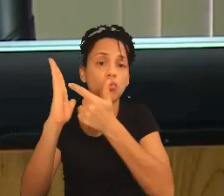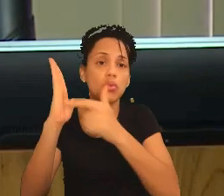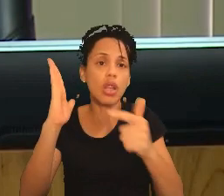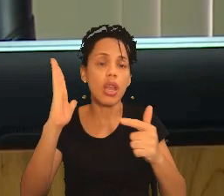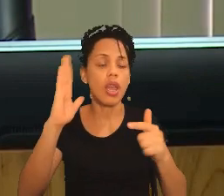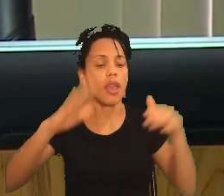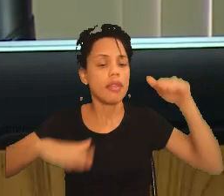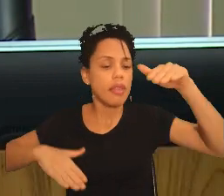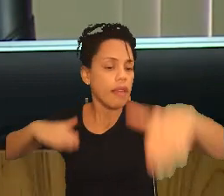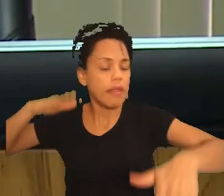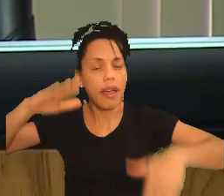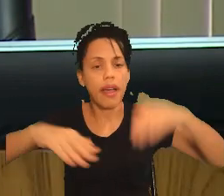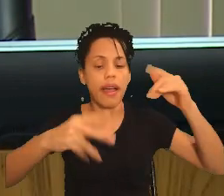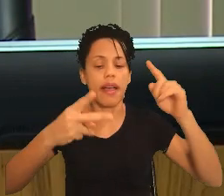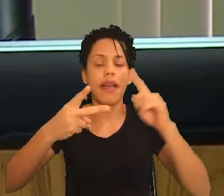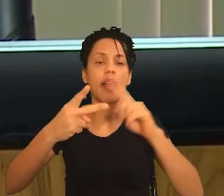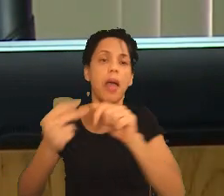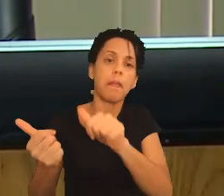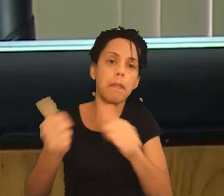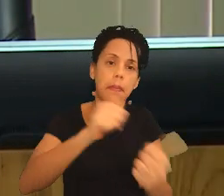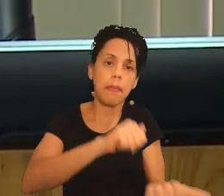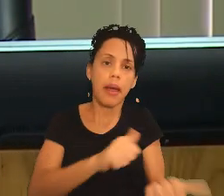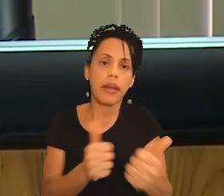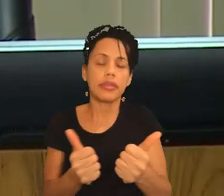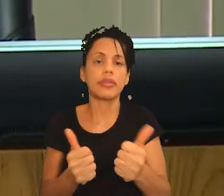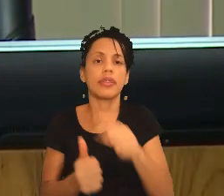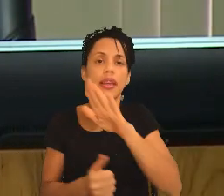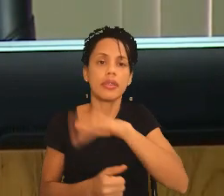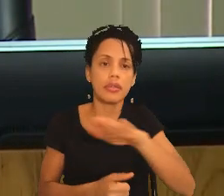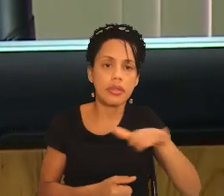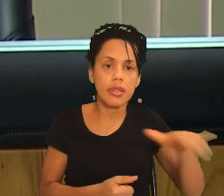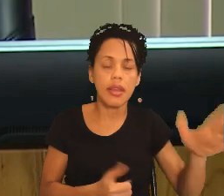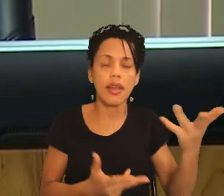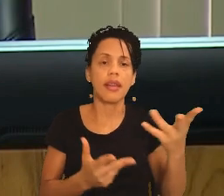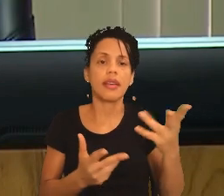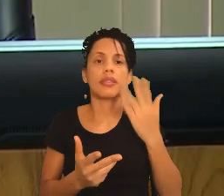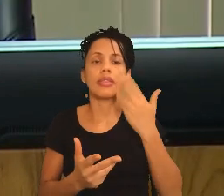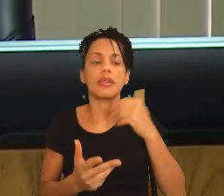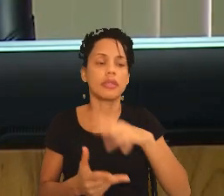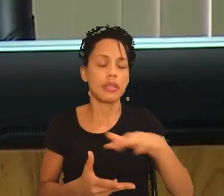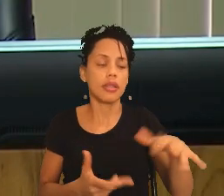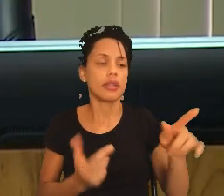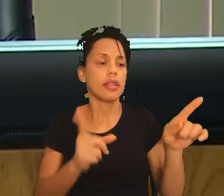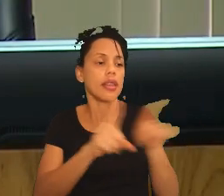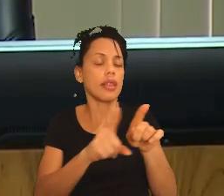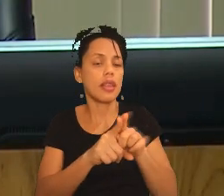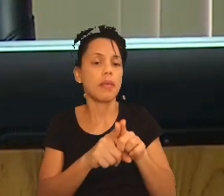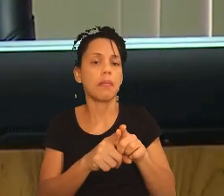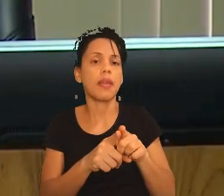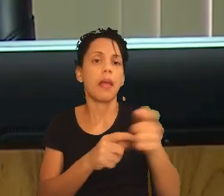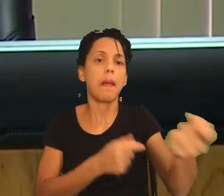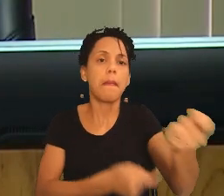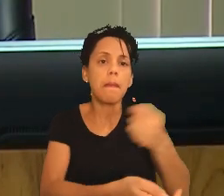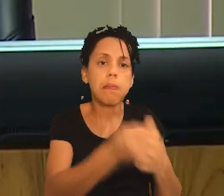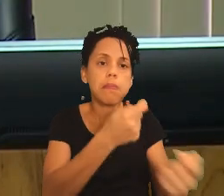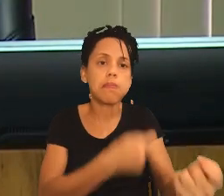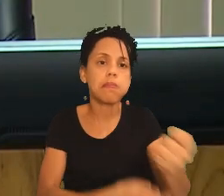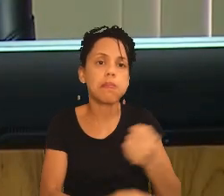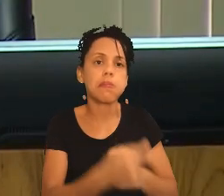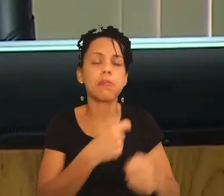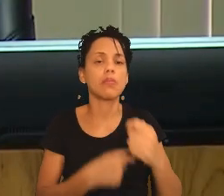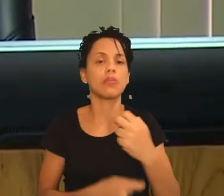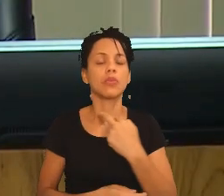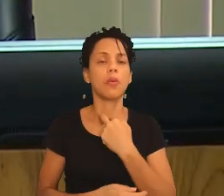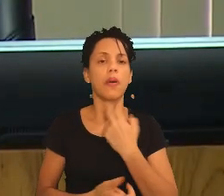Estão gerando seu capitalismo lá. Mas todo dia o meu povo ele não tem direito a pescar, a